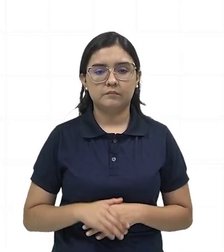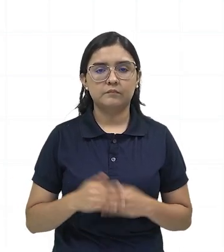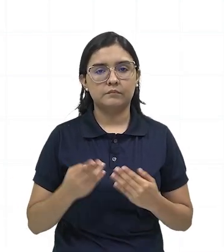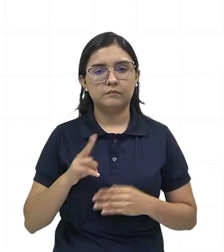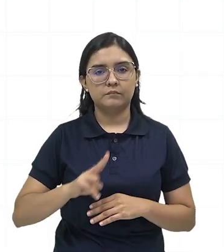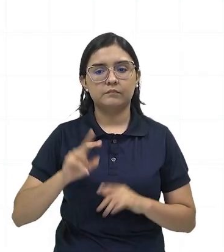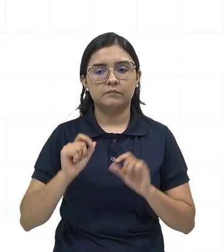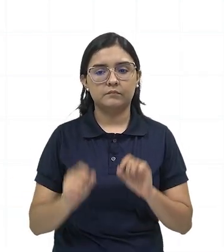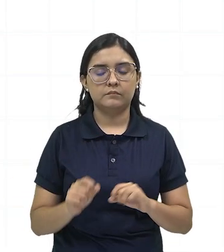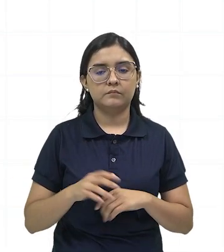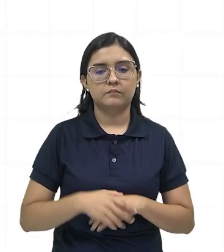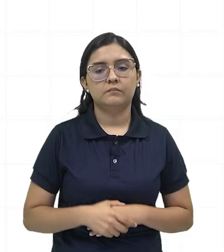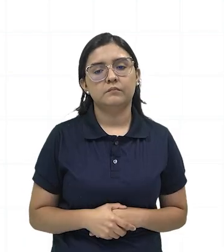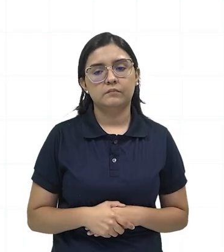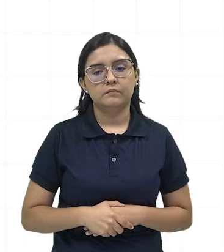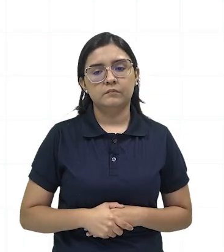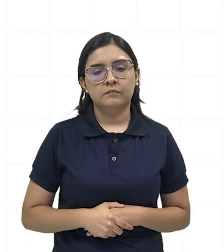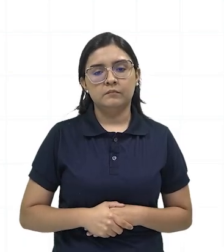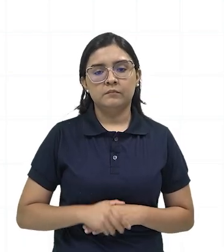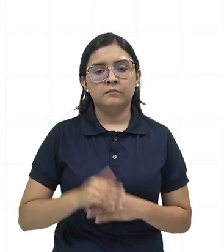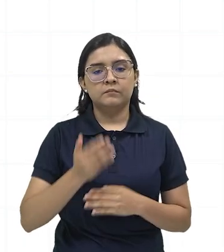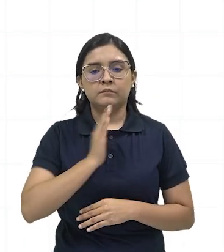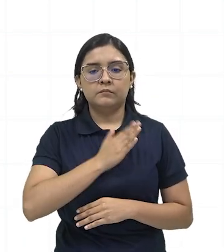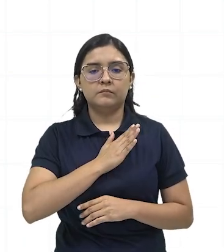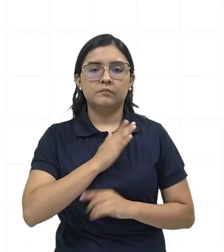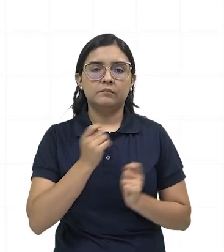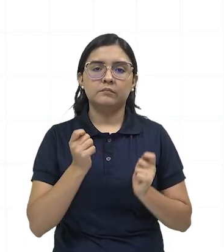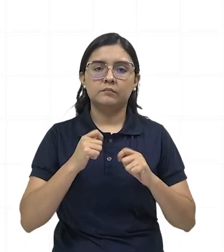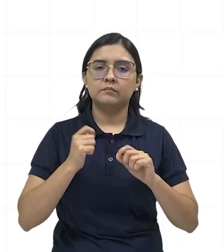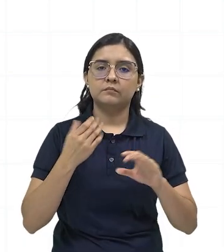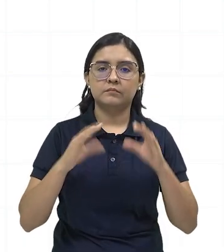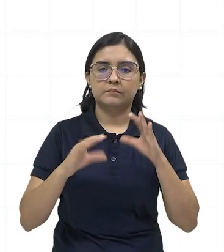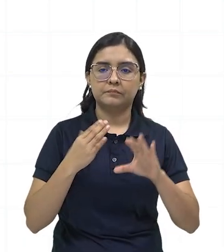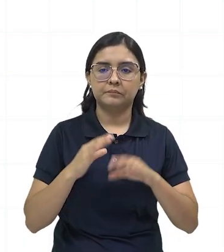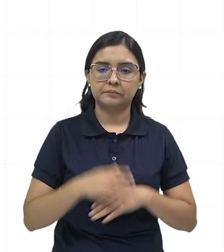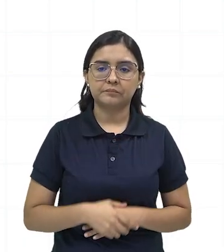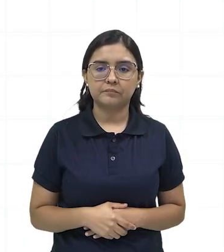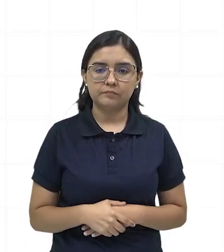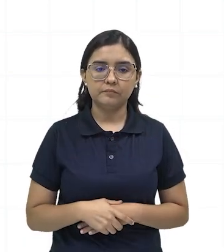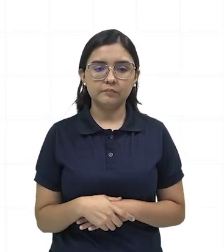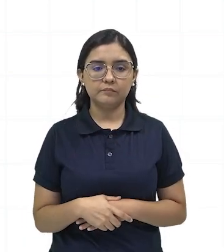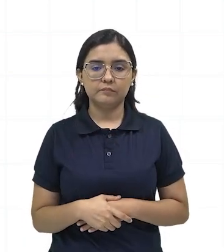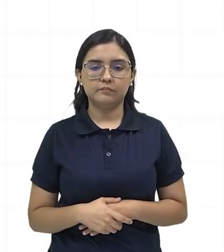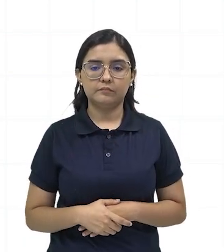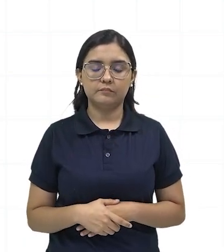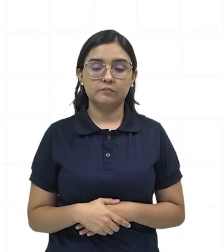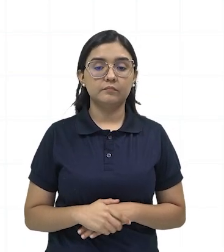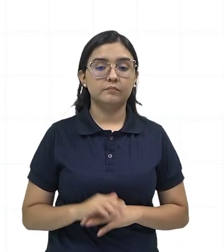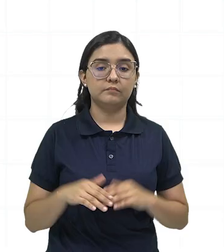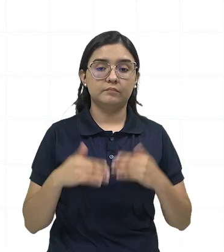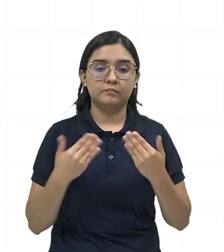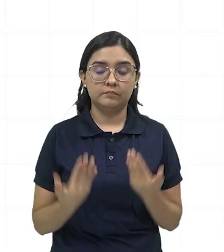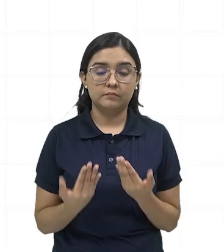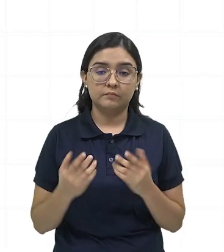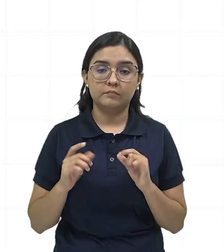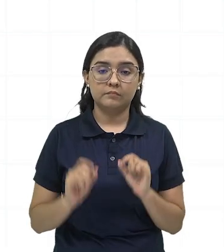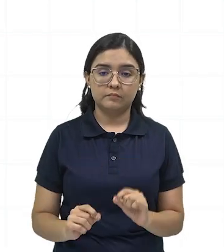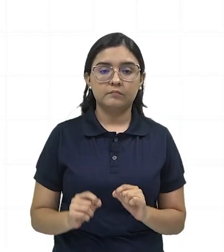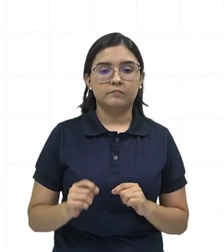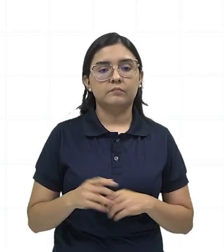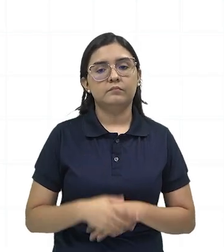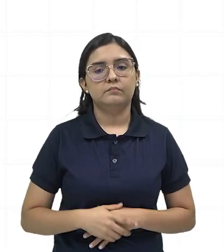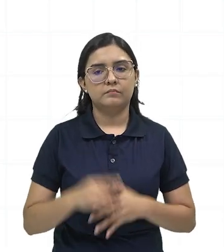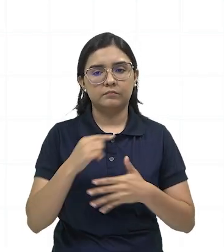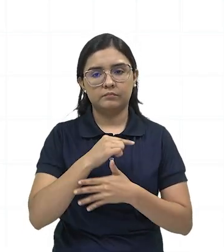como se fosse um ser humano, né? Com a possibilidade de cantar. Muito bem. Então, por meio de todas